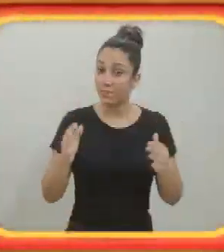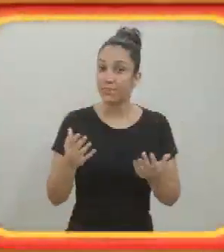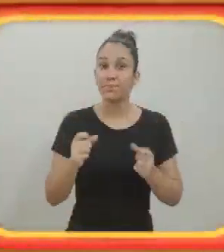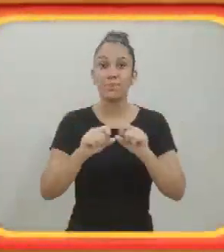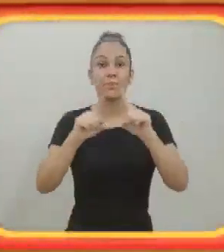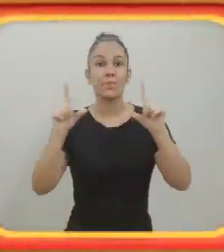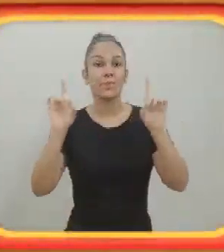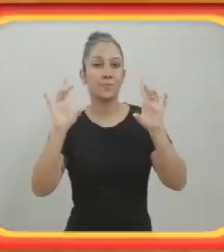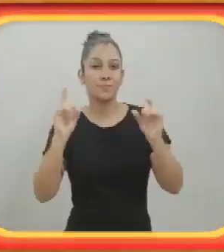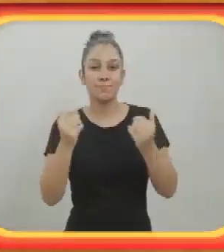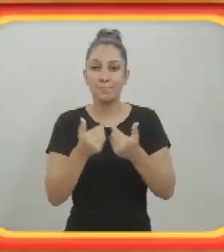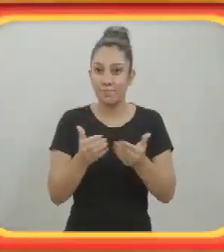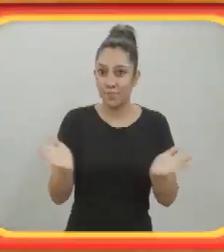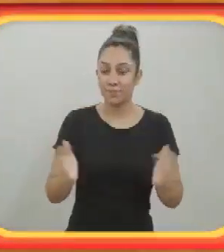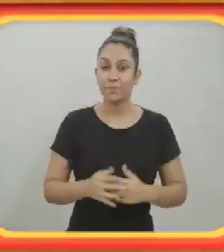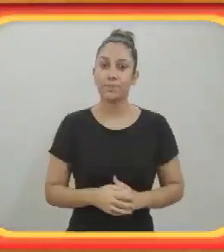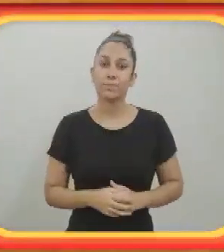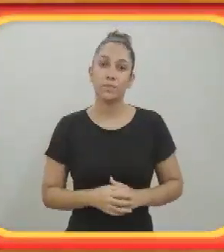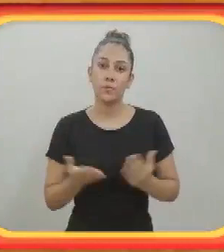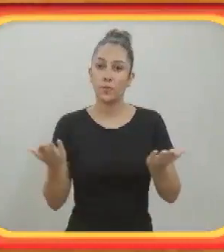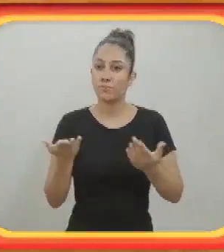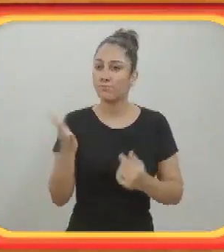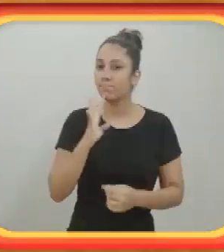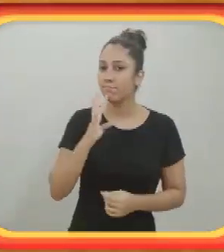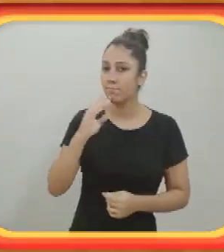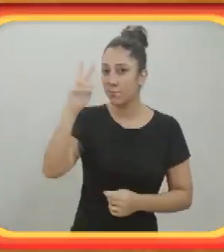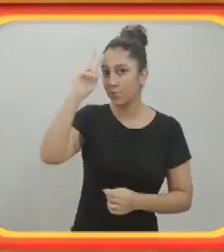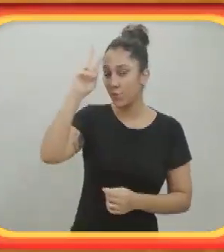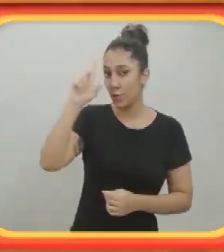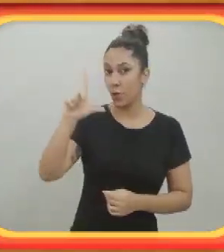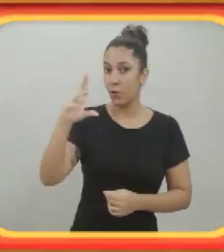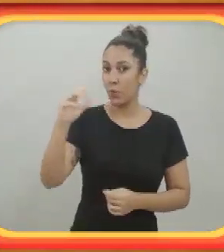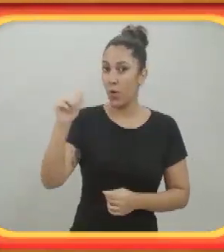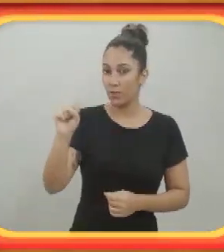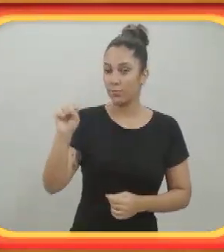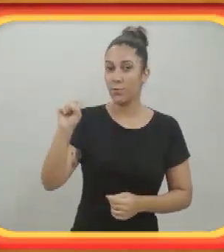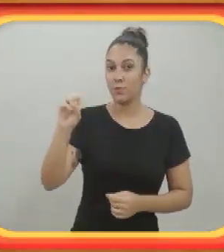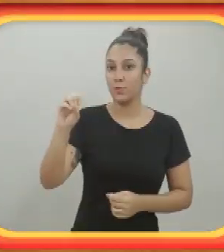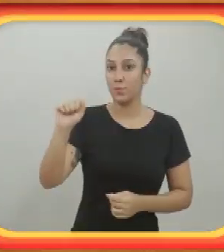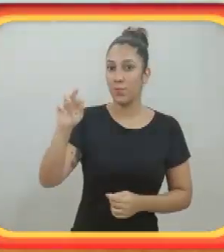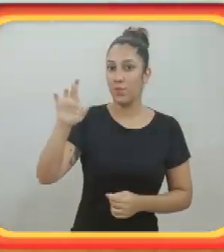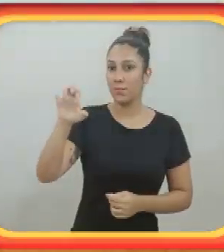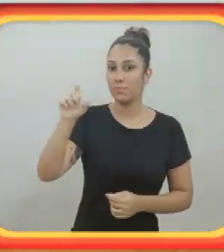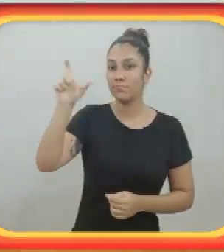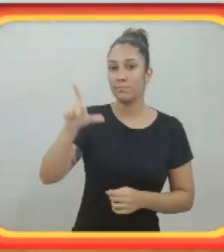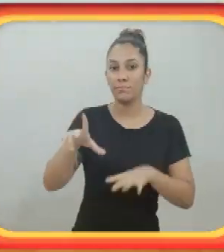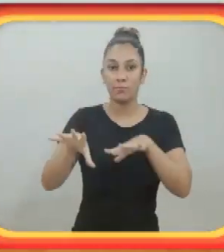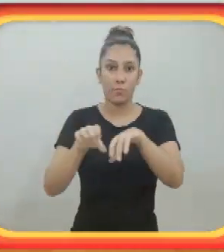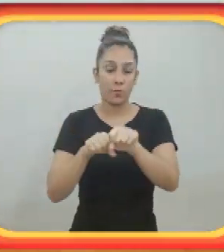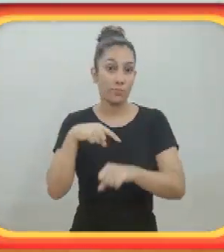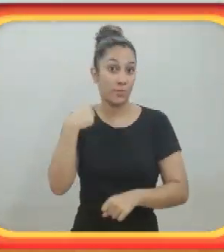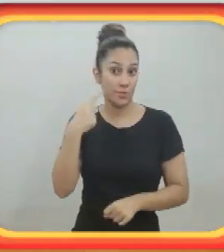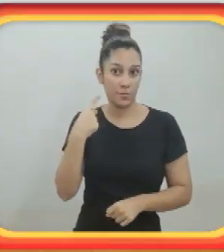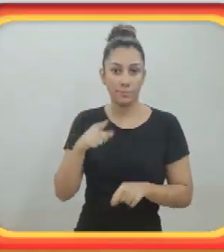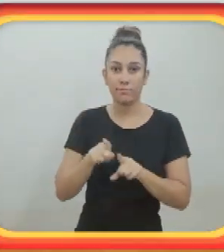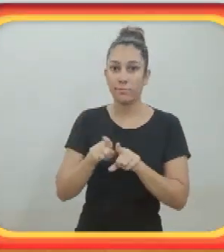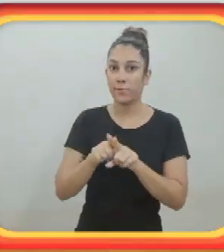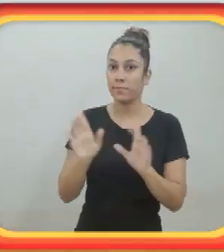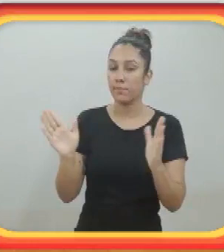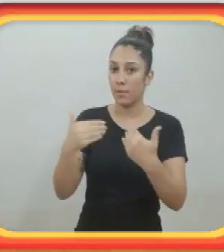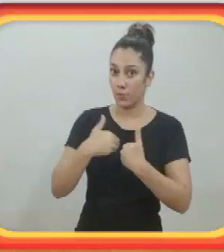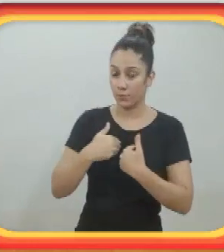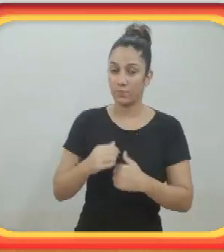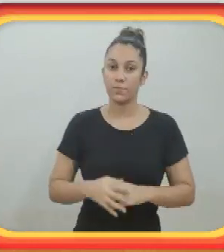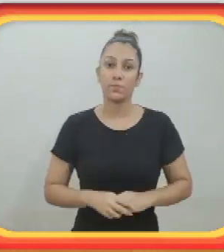Olá, o programa especial está começando e hoje vamos conhecer a história de Lucas Soares, que é formado em Direito e está dentro